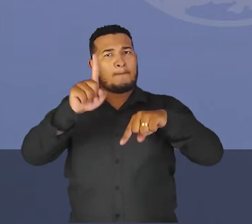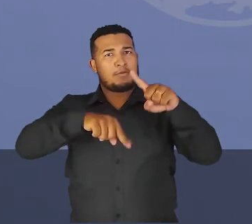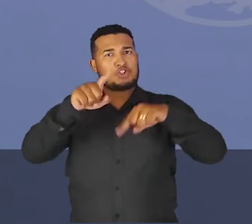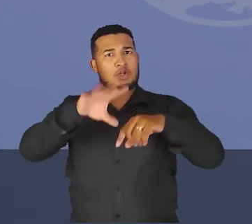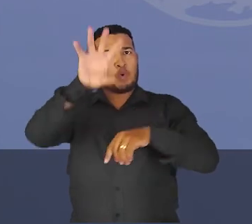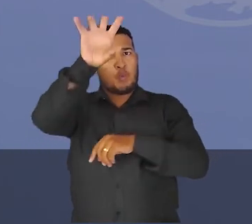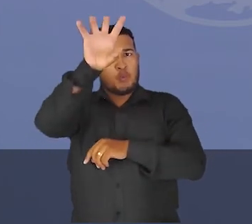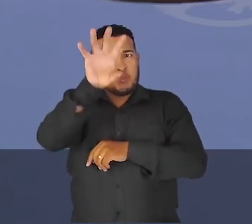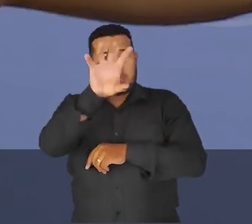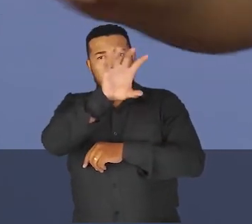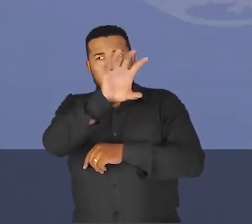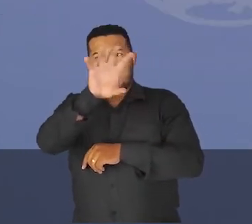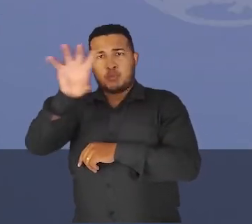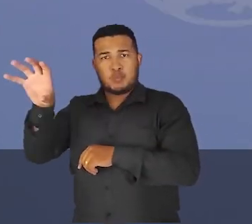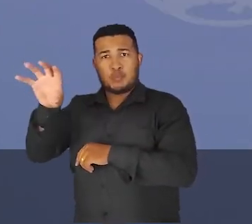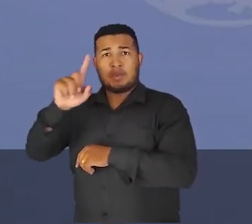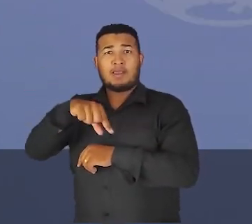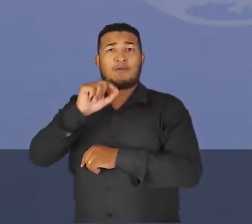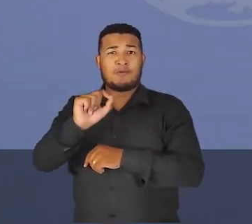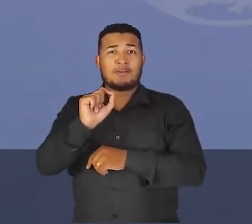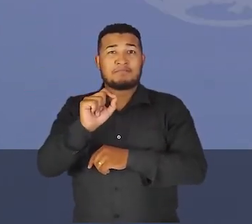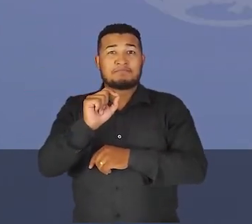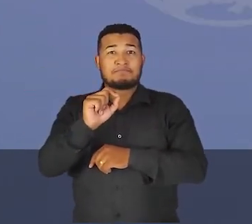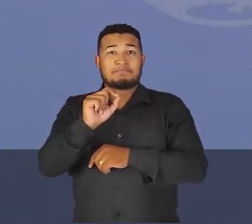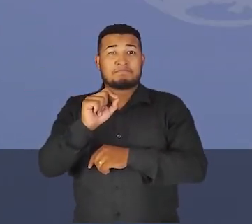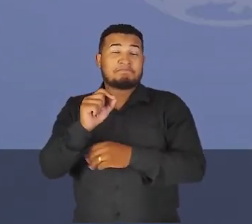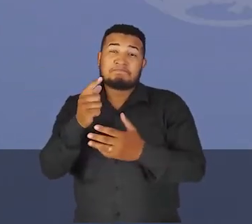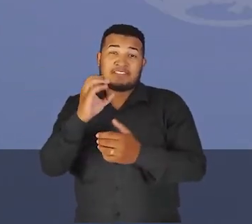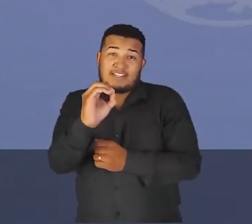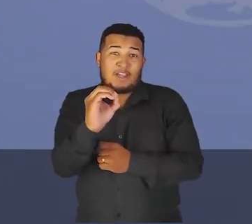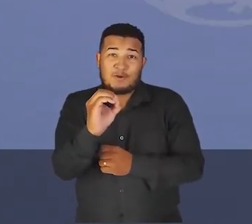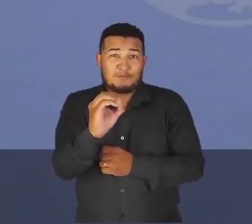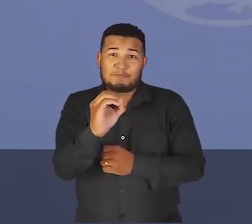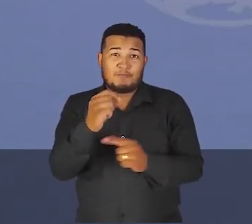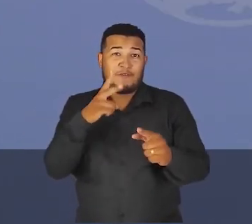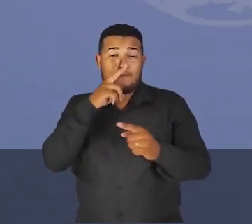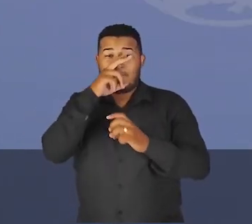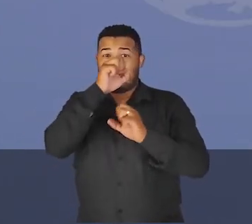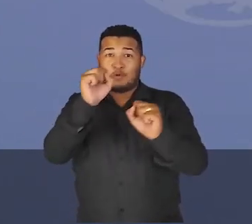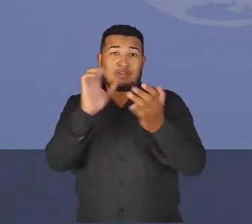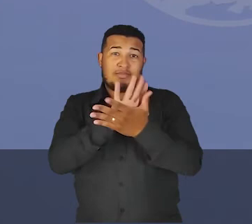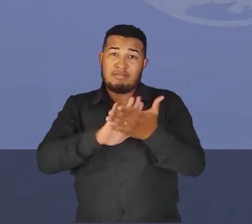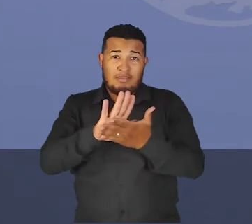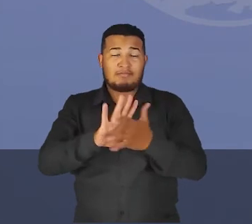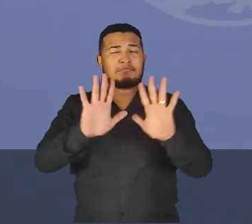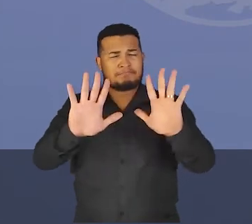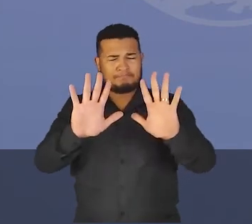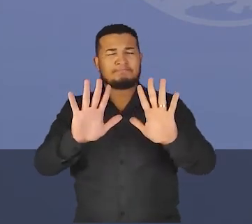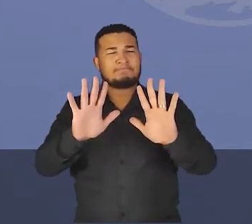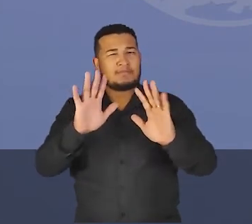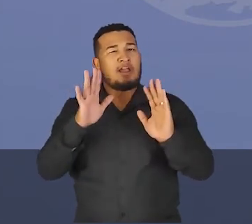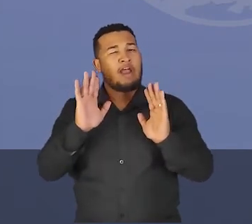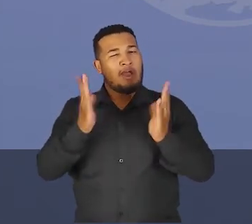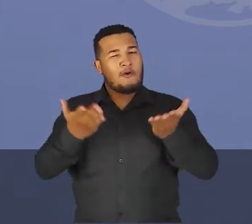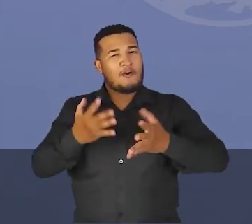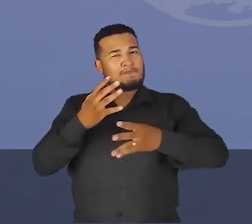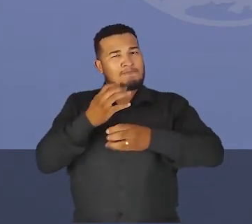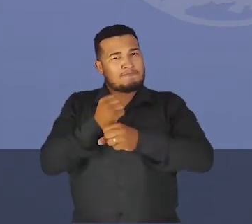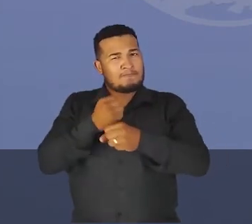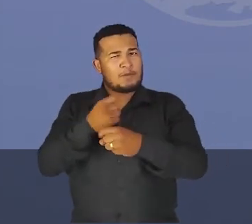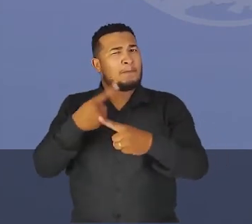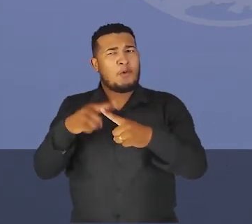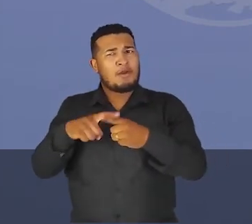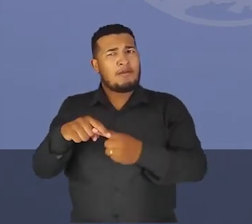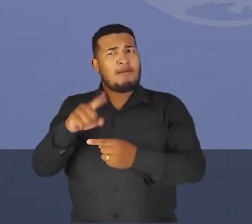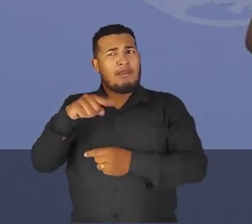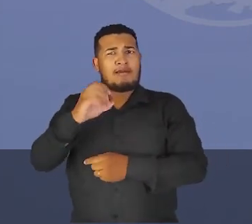na horizontal, o trabalho vai ser zero. Mas vamos lá, vamos calcular para você entender por que é